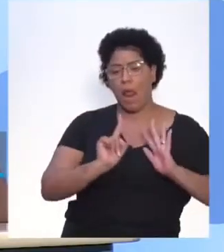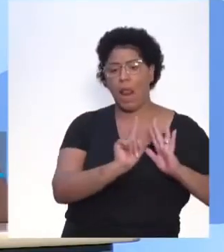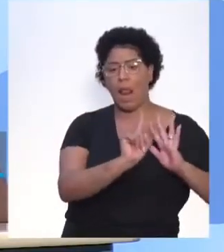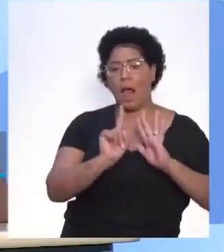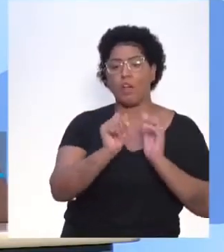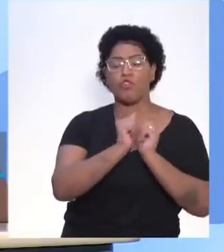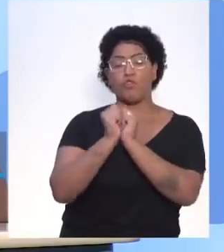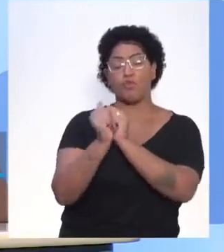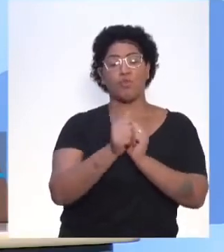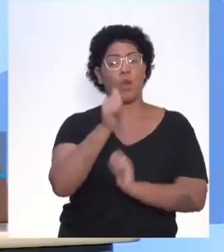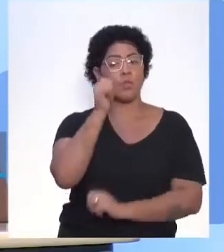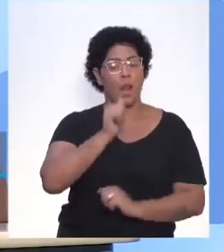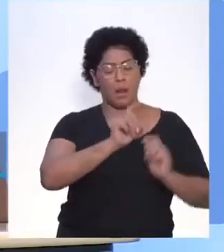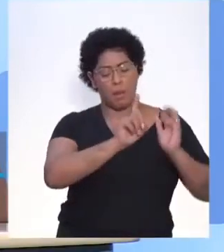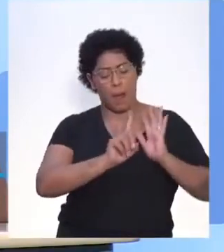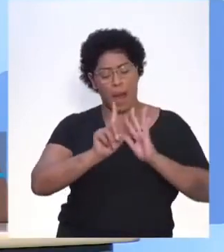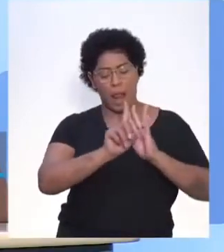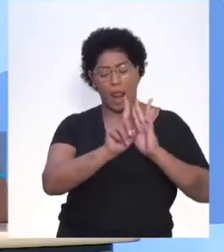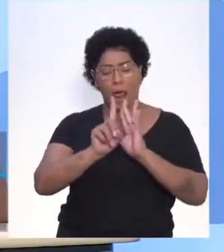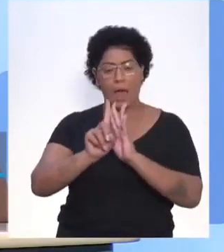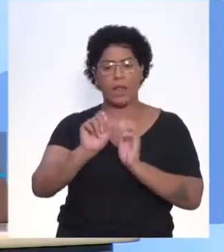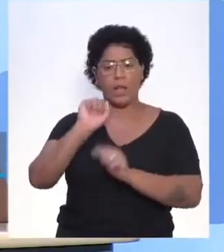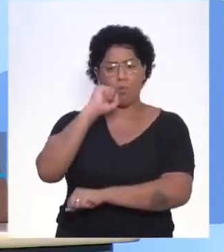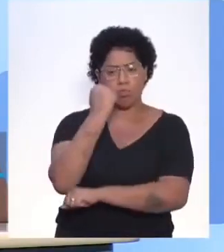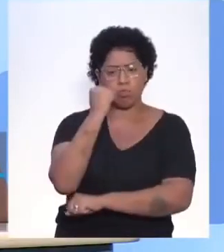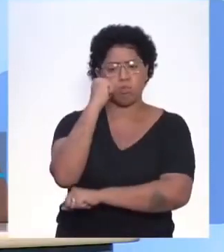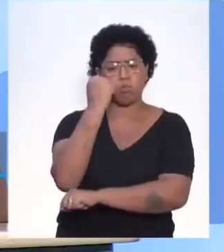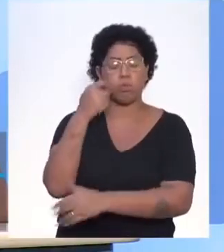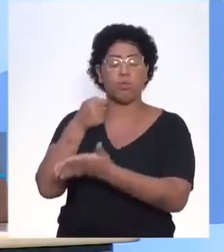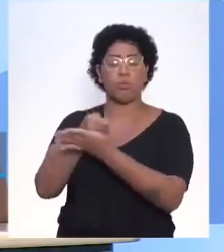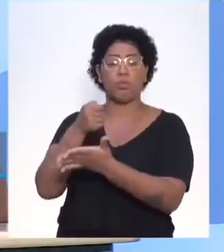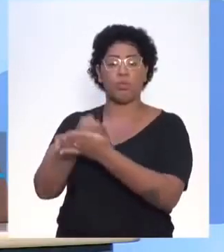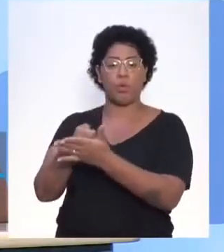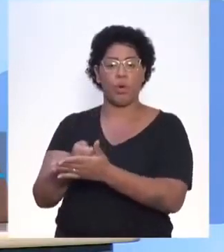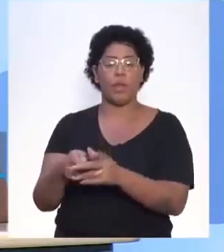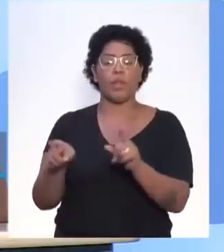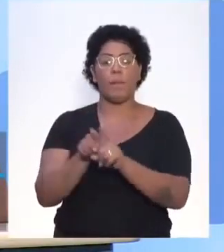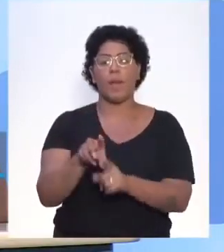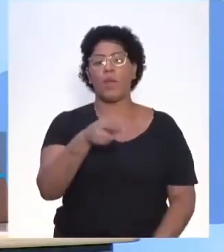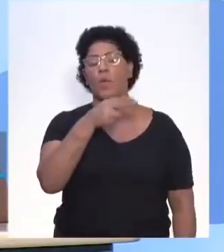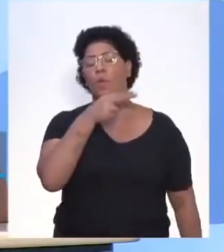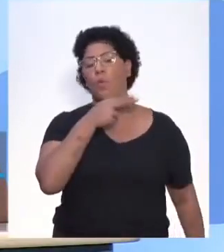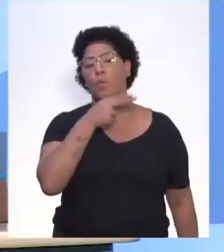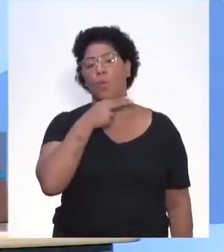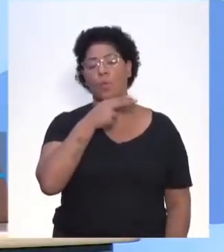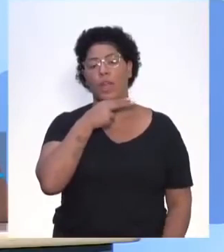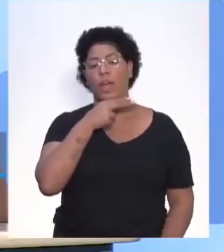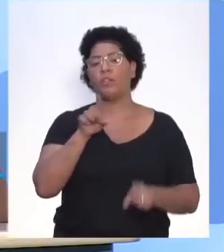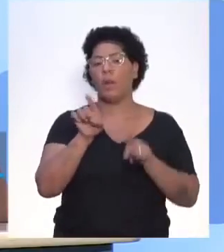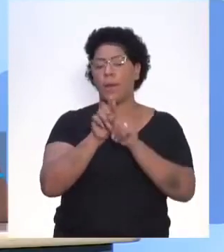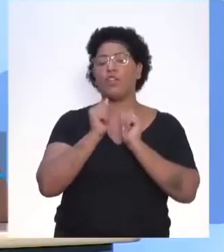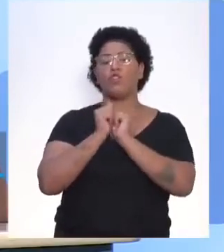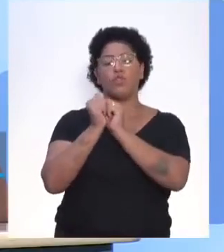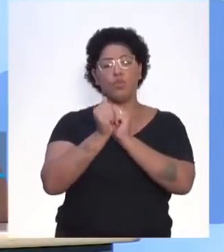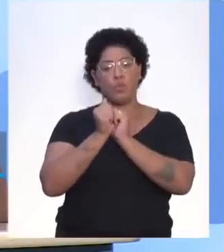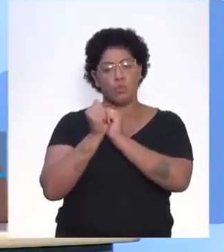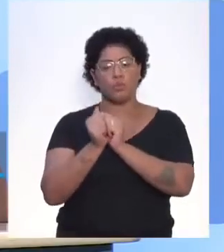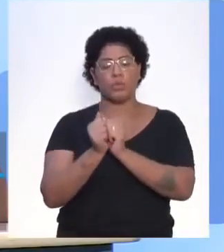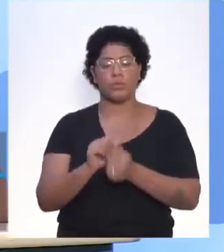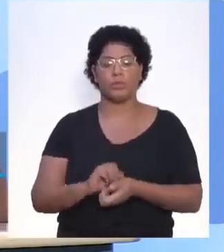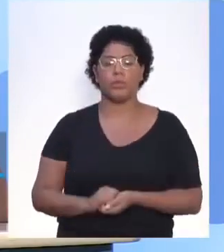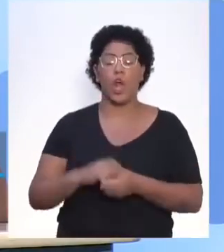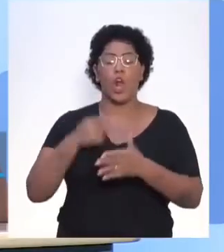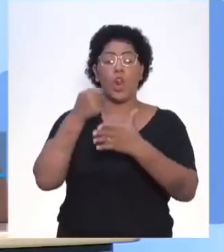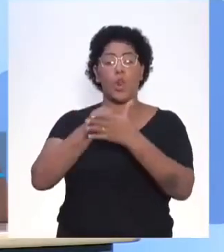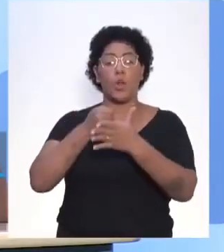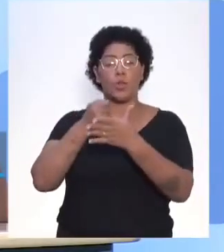mulheres, acabou liderando esse processo de resistência. O neto dela, outras lideranças, e a própria Yaa, depois de um